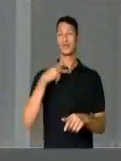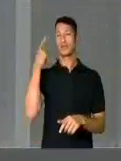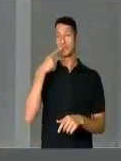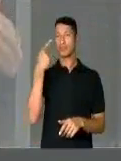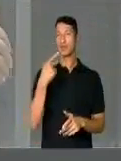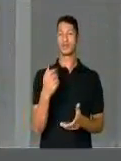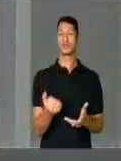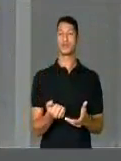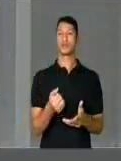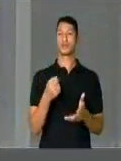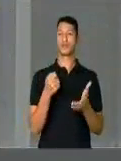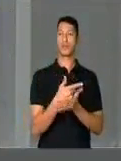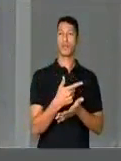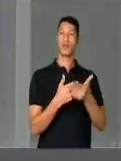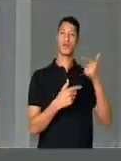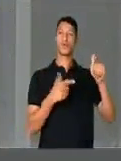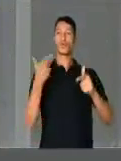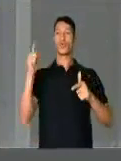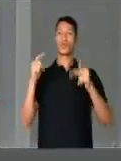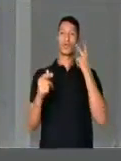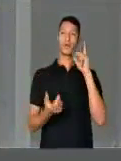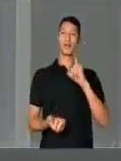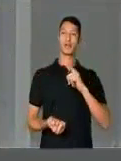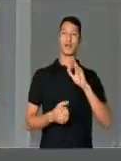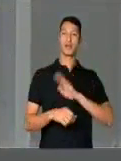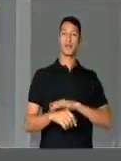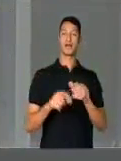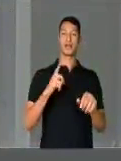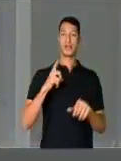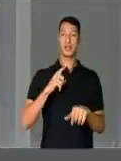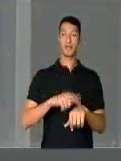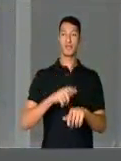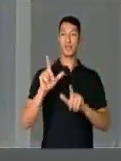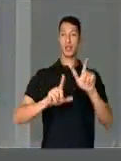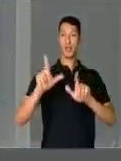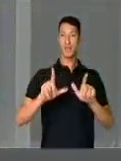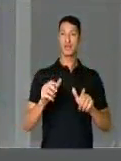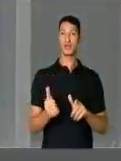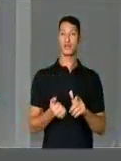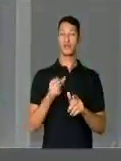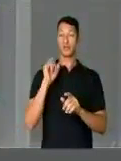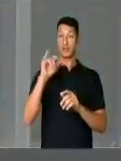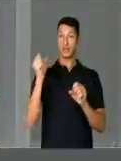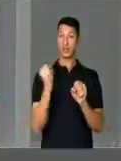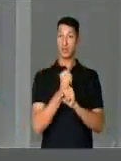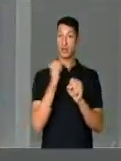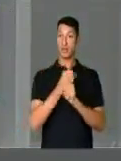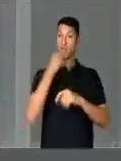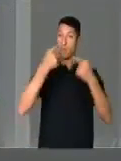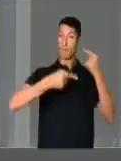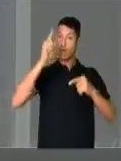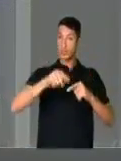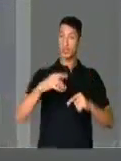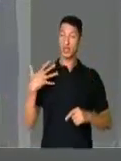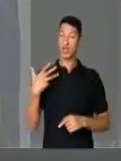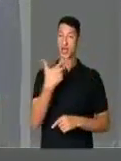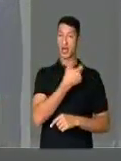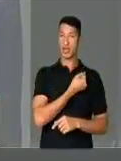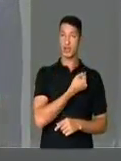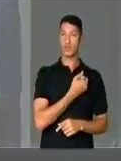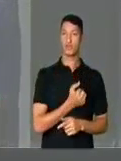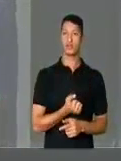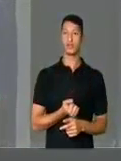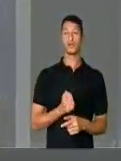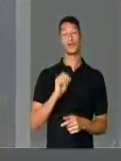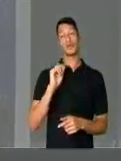de partidos comprando outros partidos para terem mais tempo de televisão. Se a reforma política é a